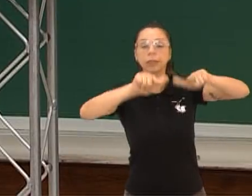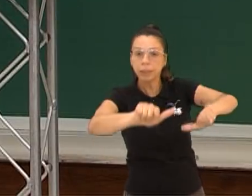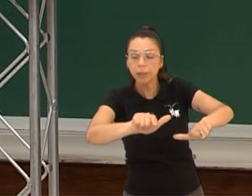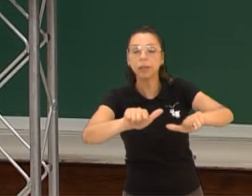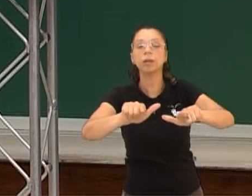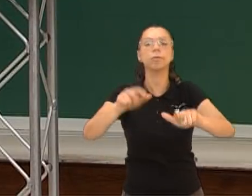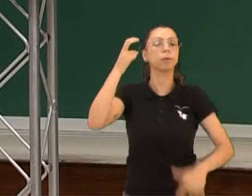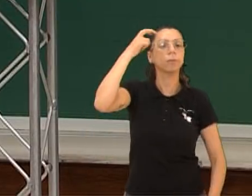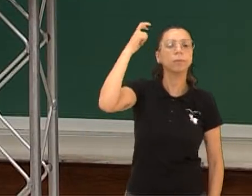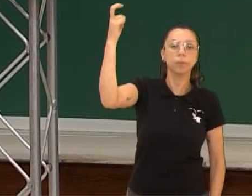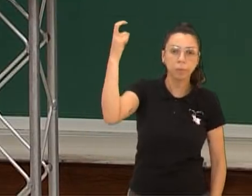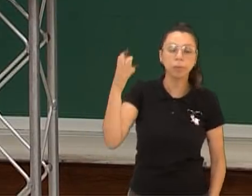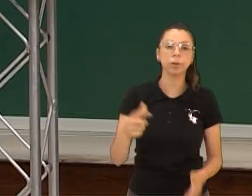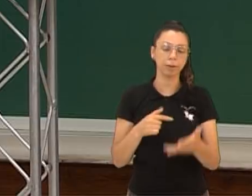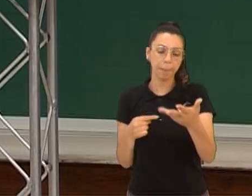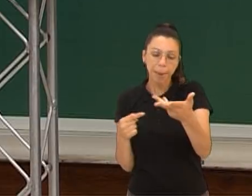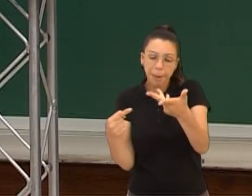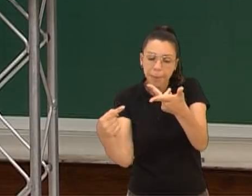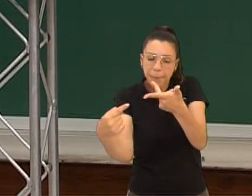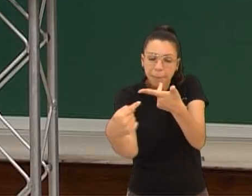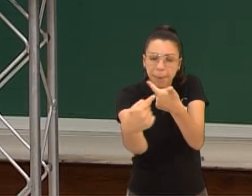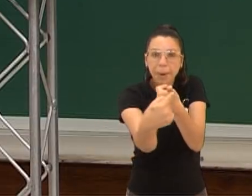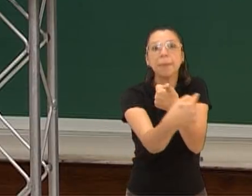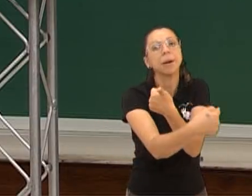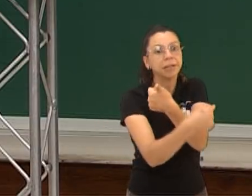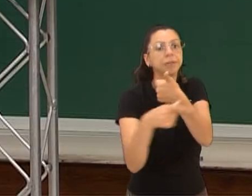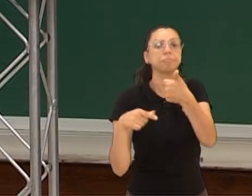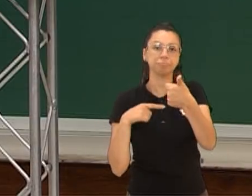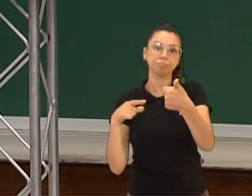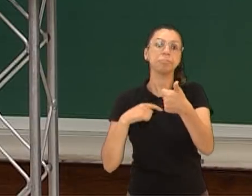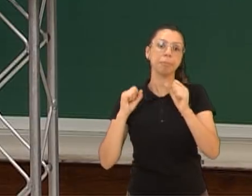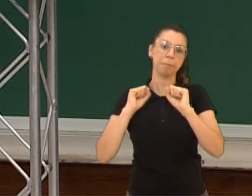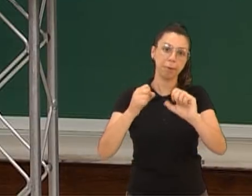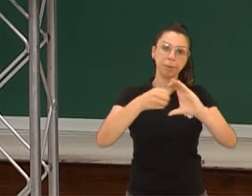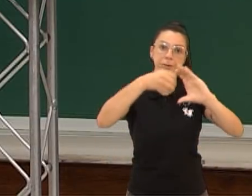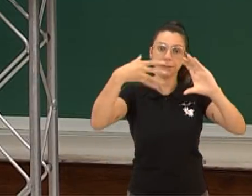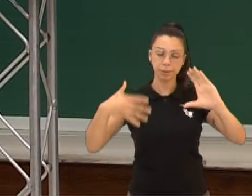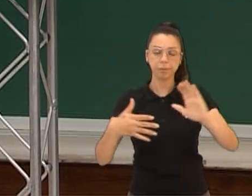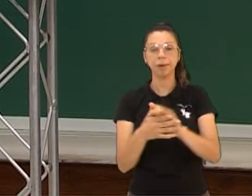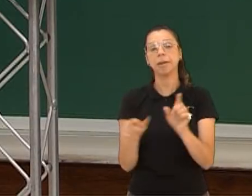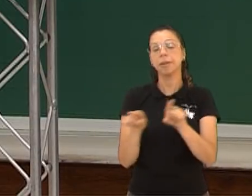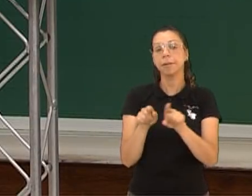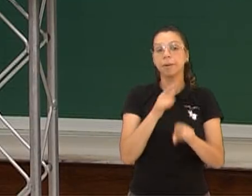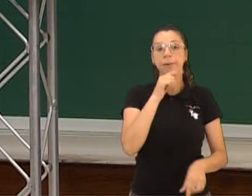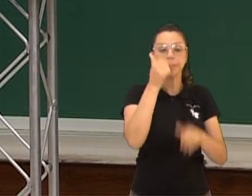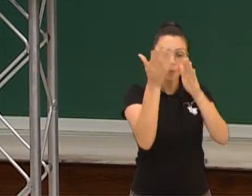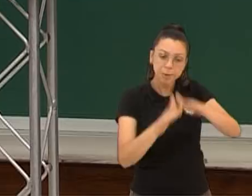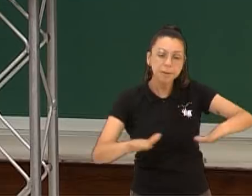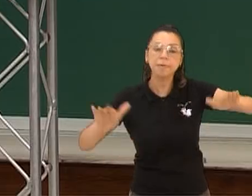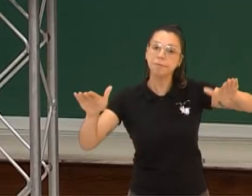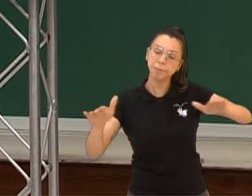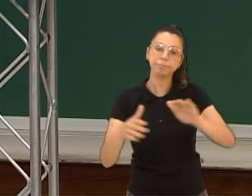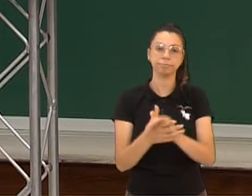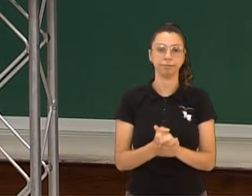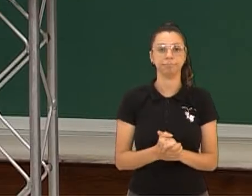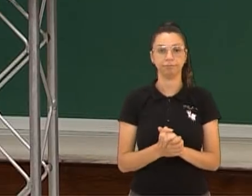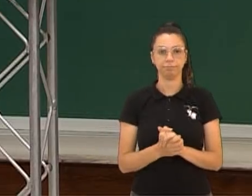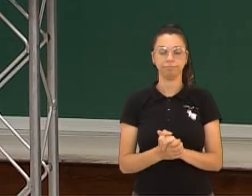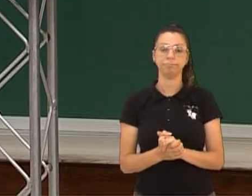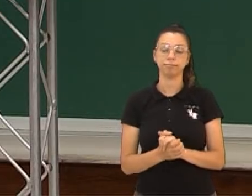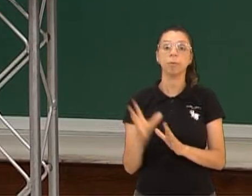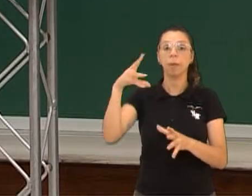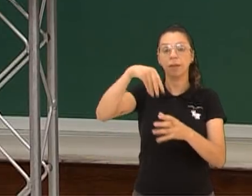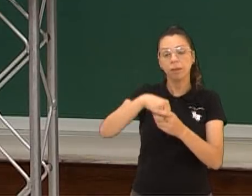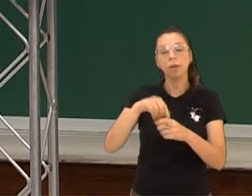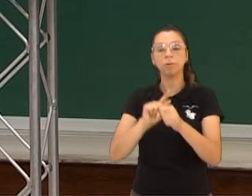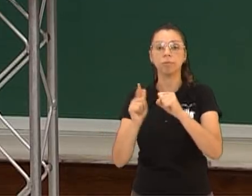questões culturais, os limites geográficos, né, os oceanos que banham as regiões, todos esses são aspectos geográficos. Vamos a